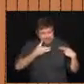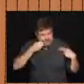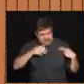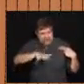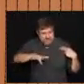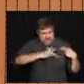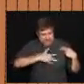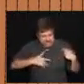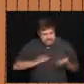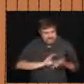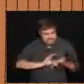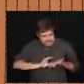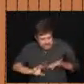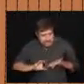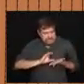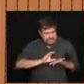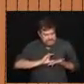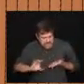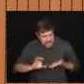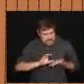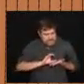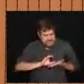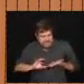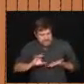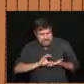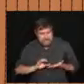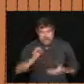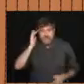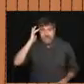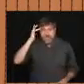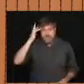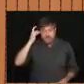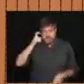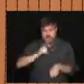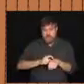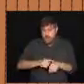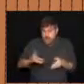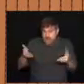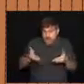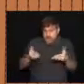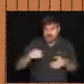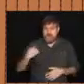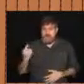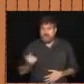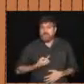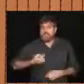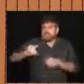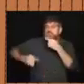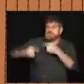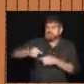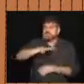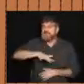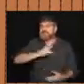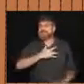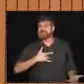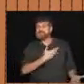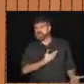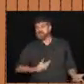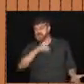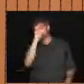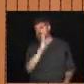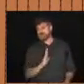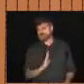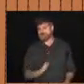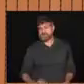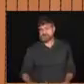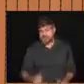saúde para que resolvesse. Então, eu acho que é um momento também da gente rediscutir saúde pública no Brasil, que